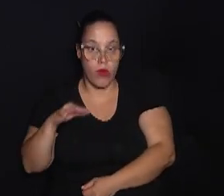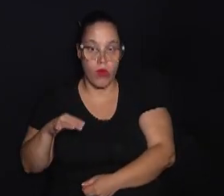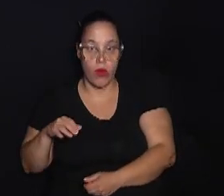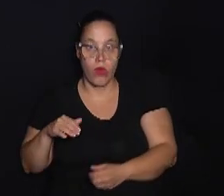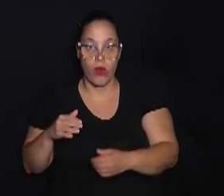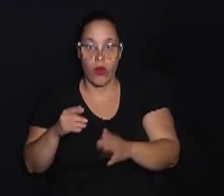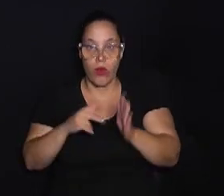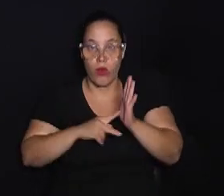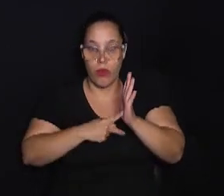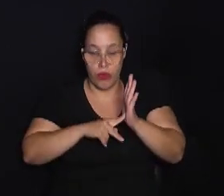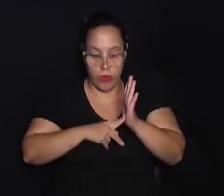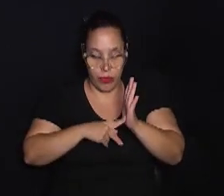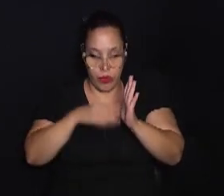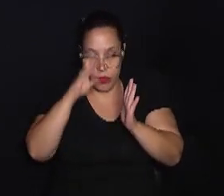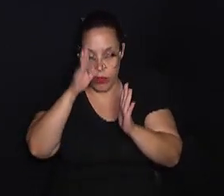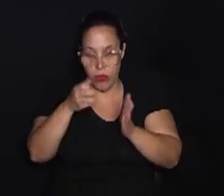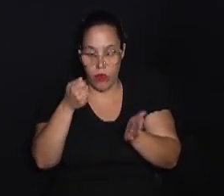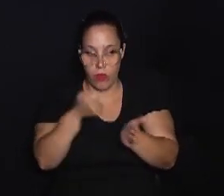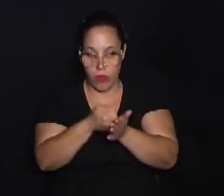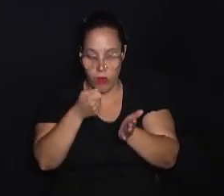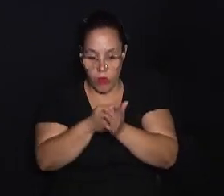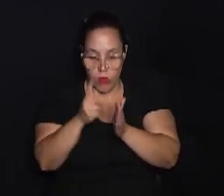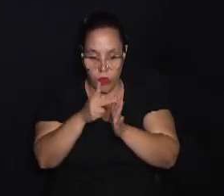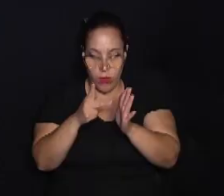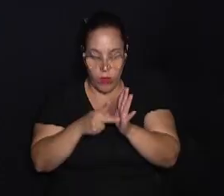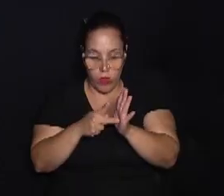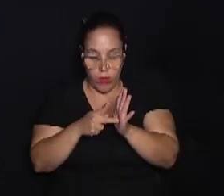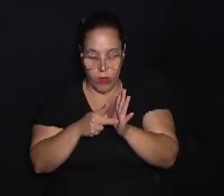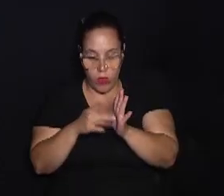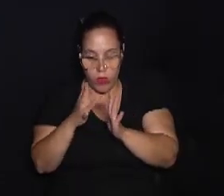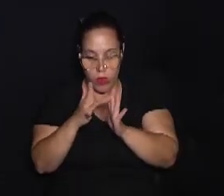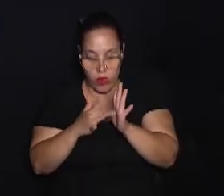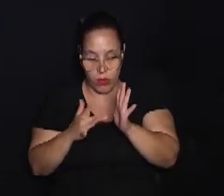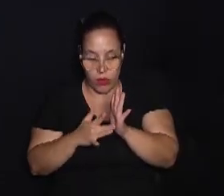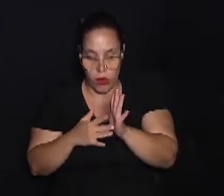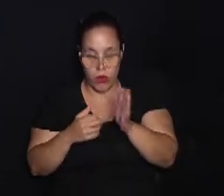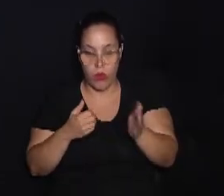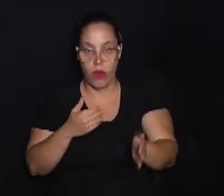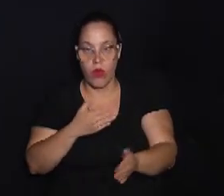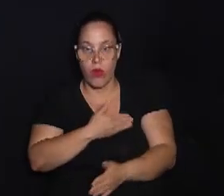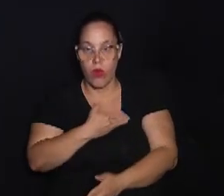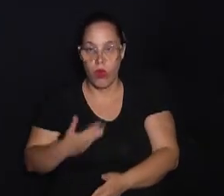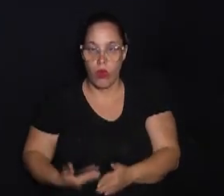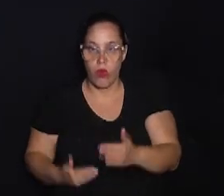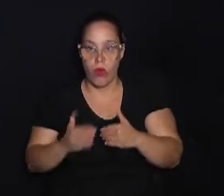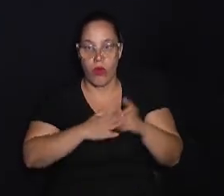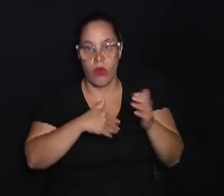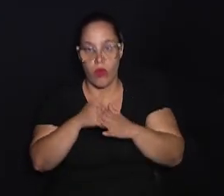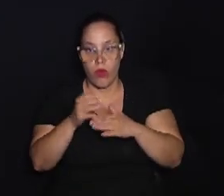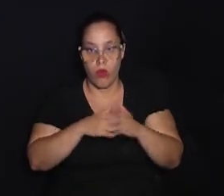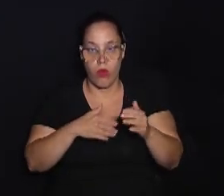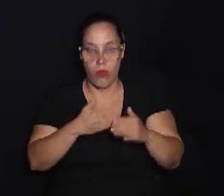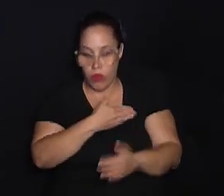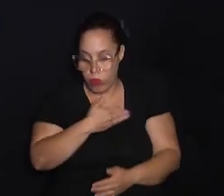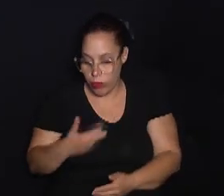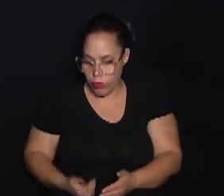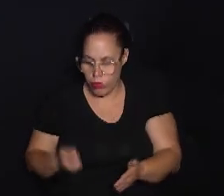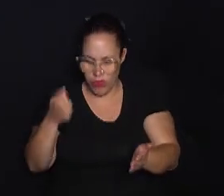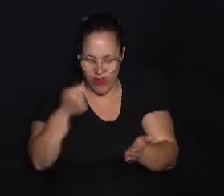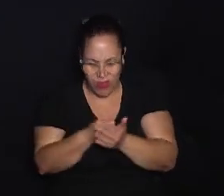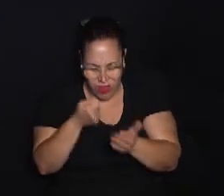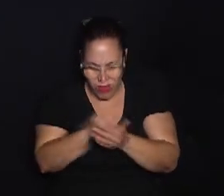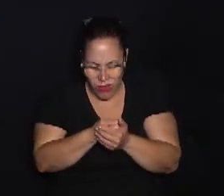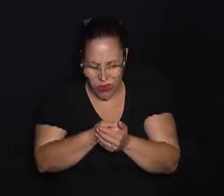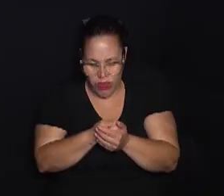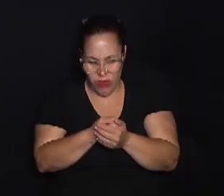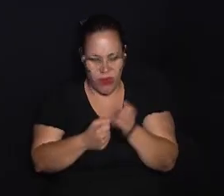sindical, principalmente pautando a defesa do serviço público. Defender o serviço público também passa por defender o servidor público e